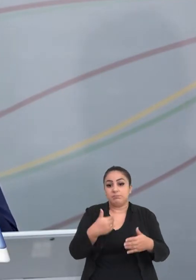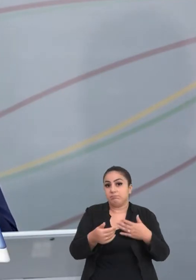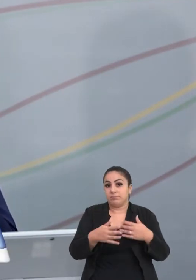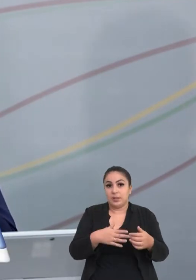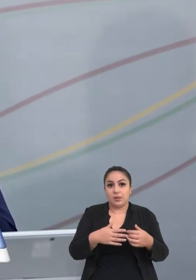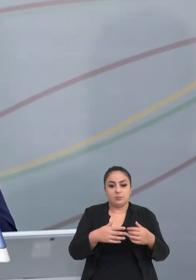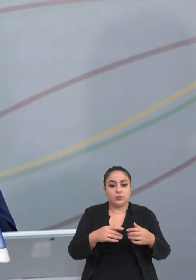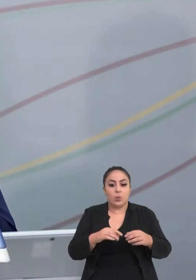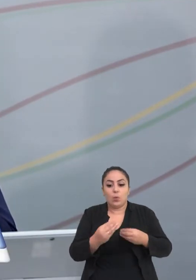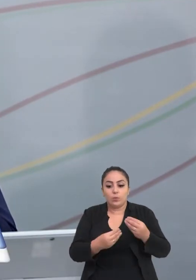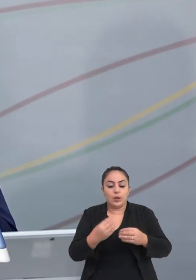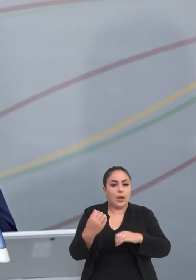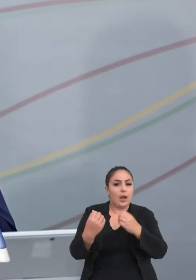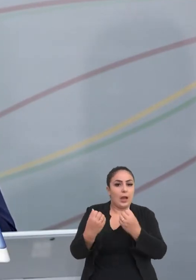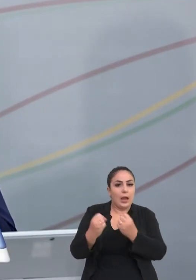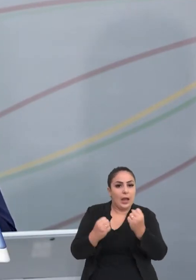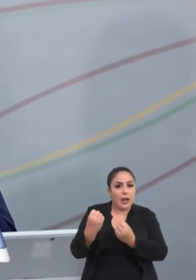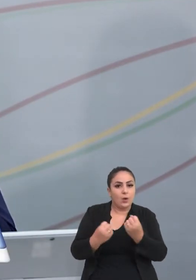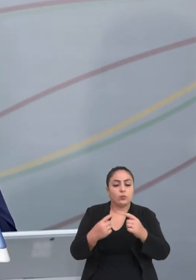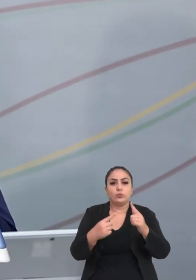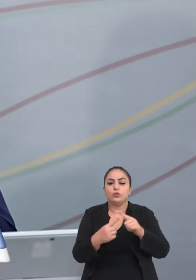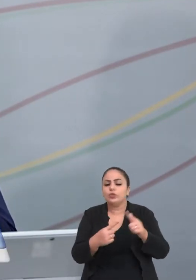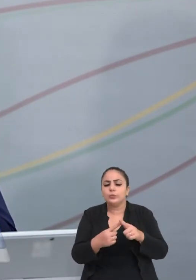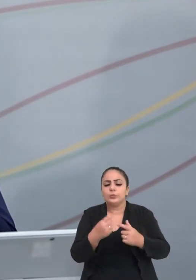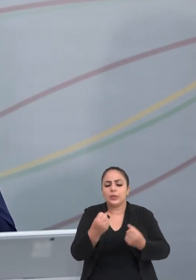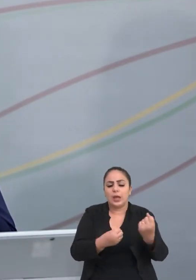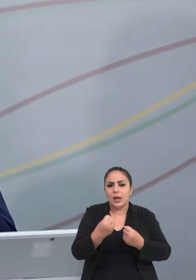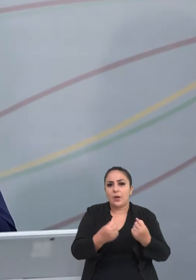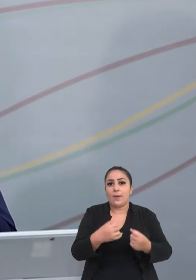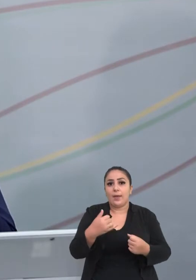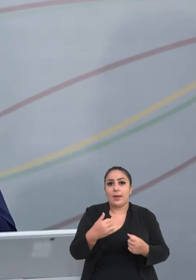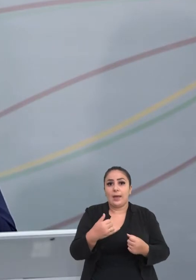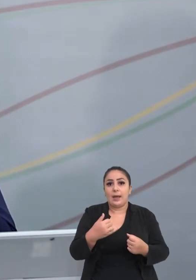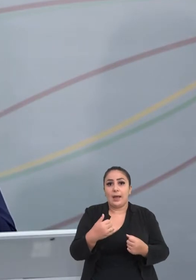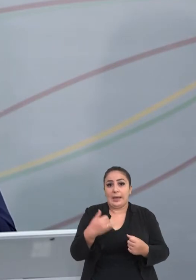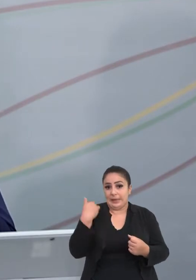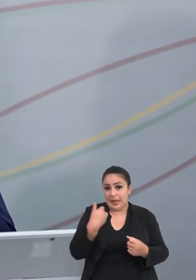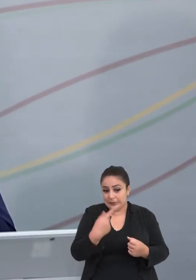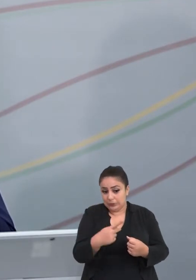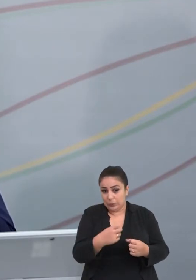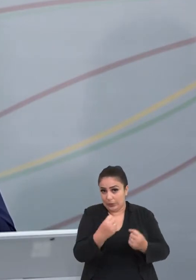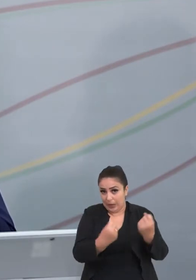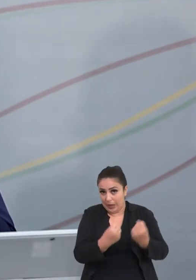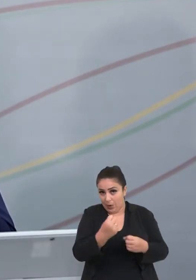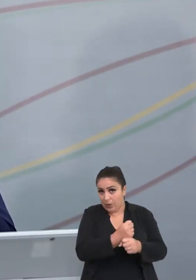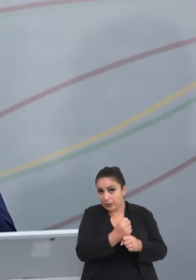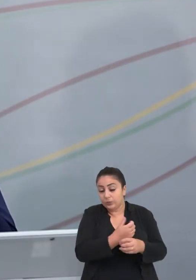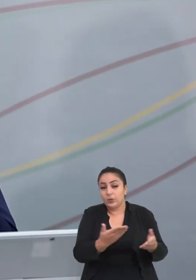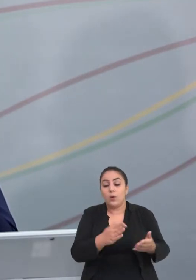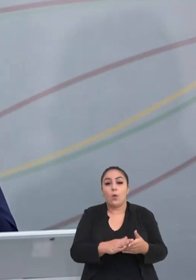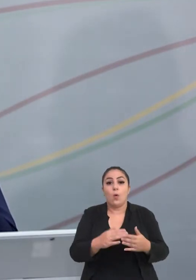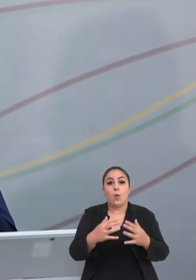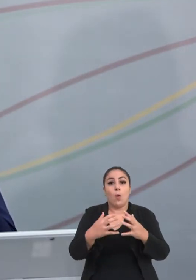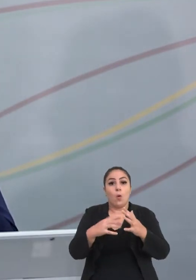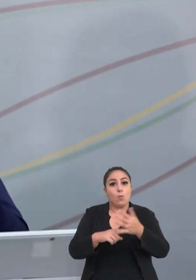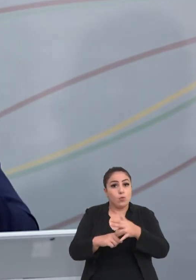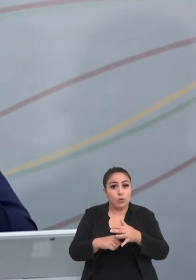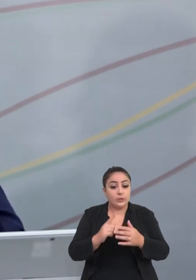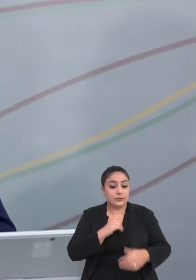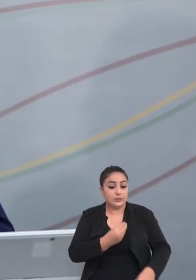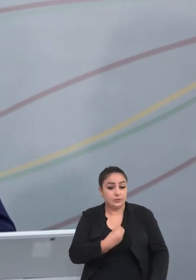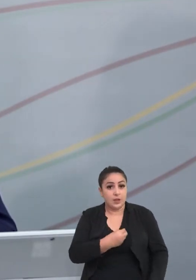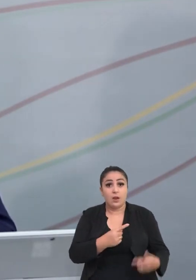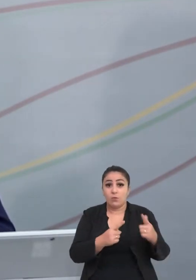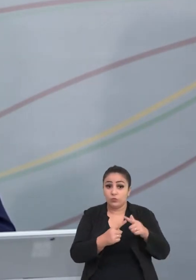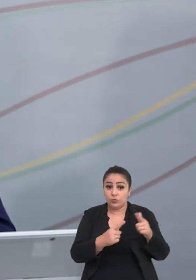acontece independentemente da natureza do veículo, do tipo de veículo, da idade que ele tem, do motor que ele tem. É um tipo de